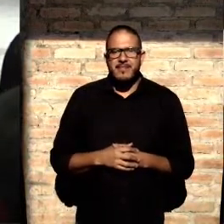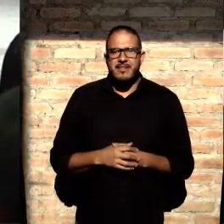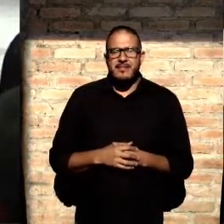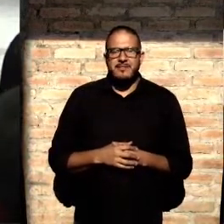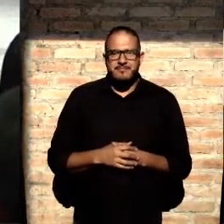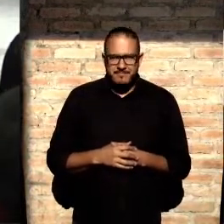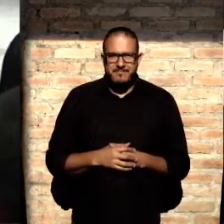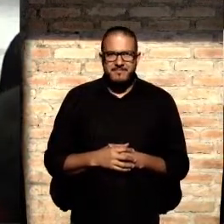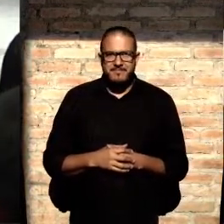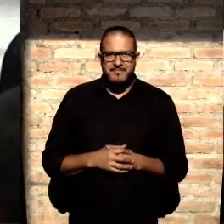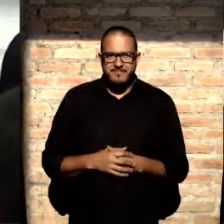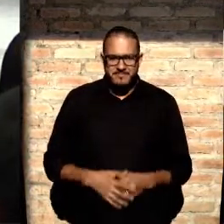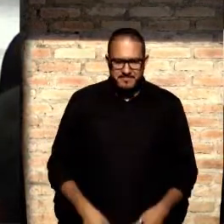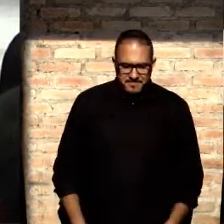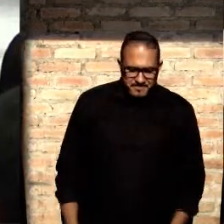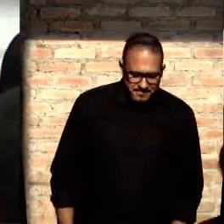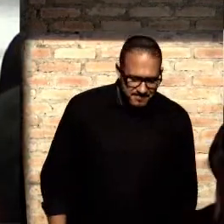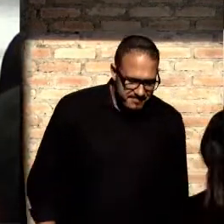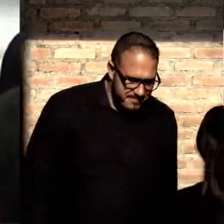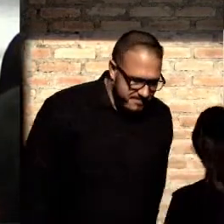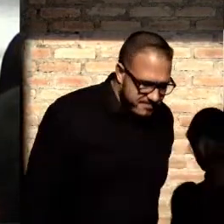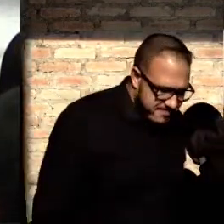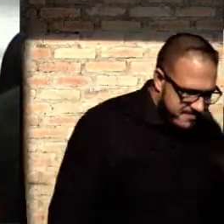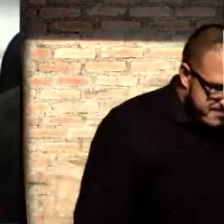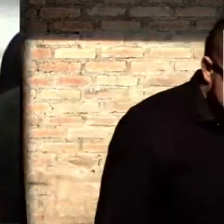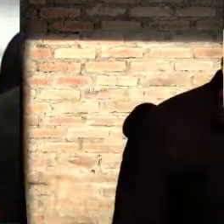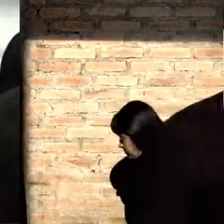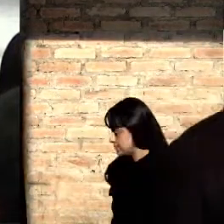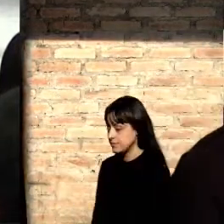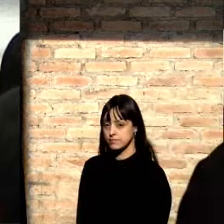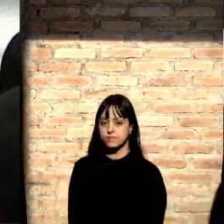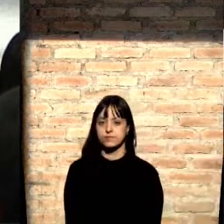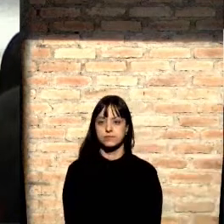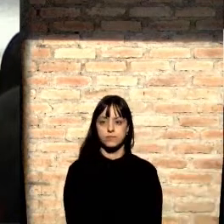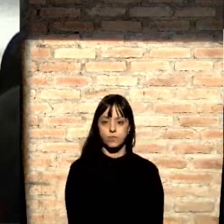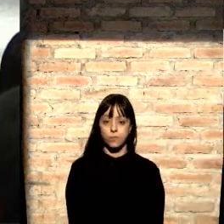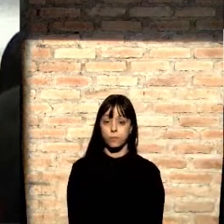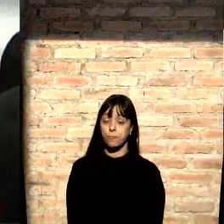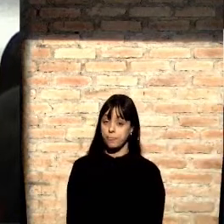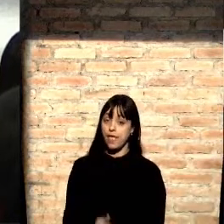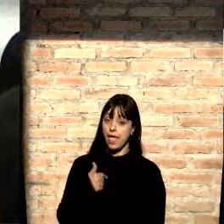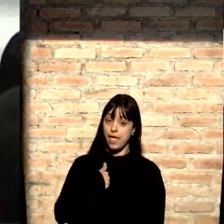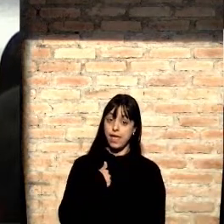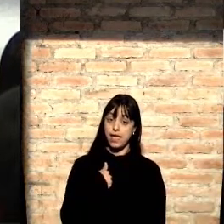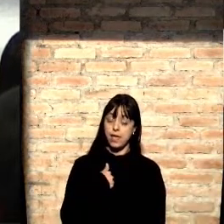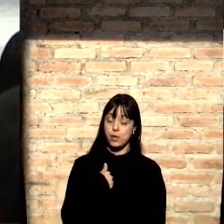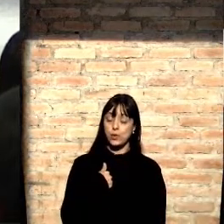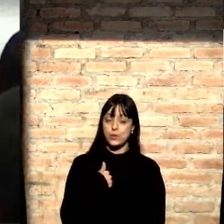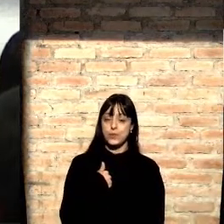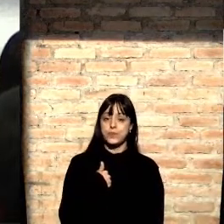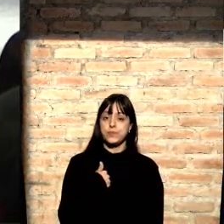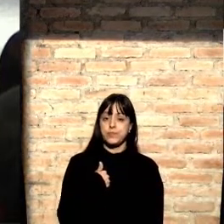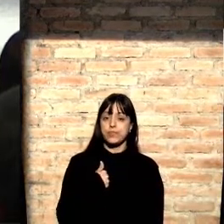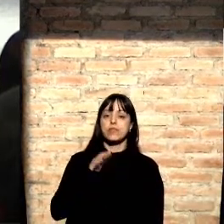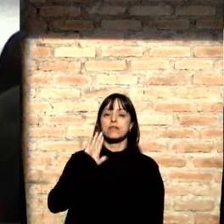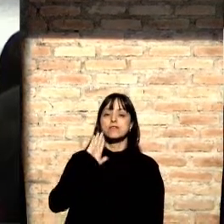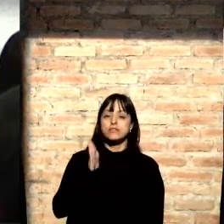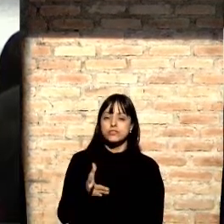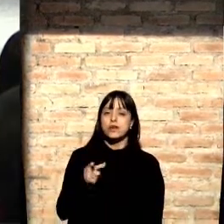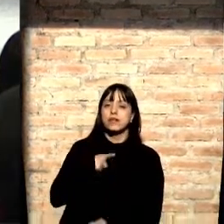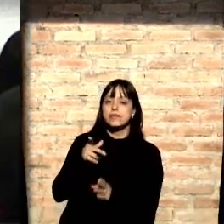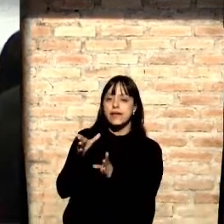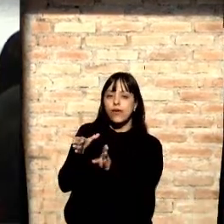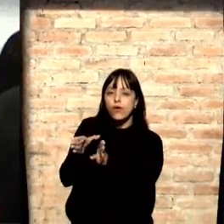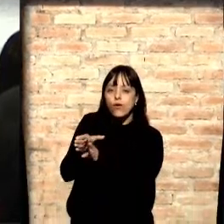a eu fui no concelho participativa nunca ninguém foi no conselho participativo existe conselho participativo